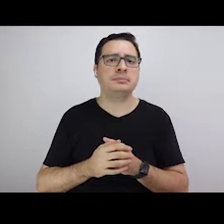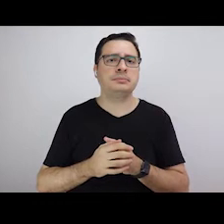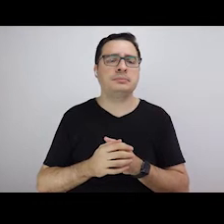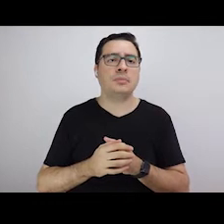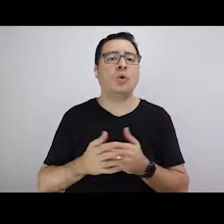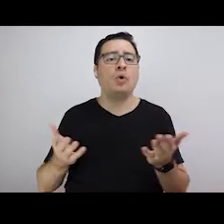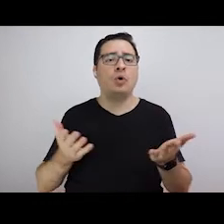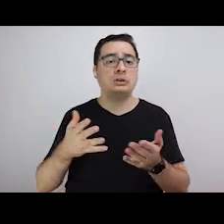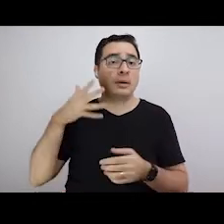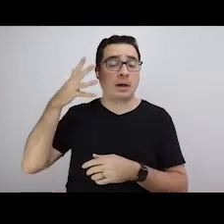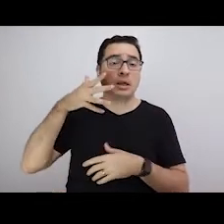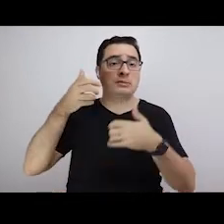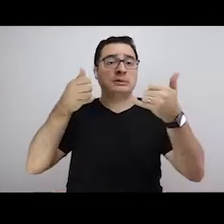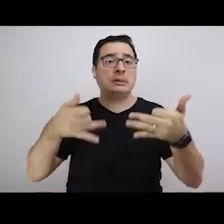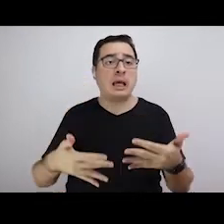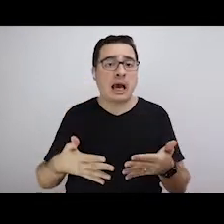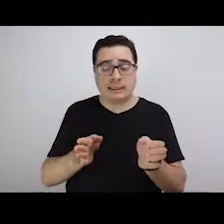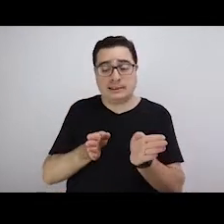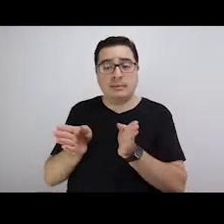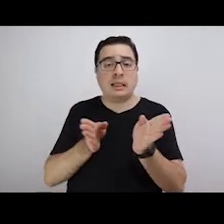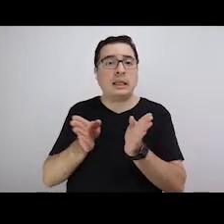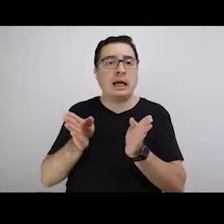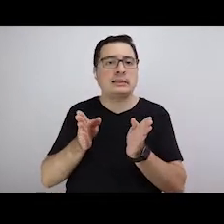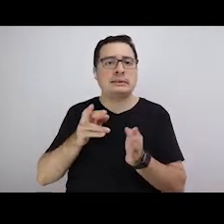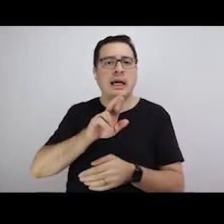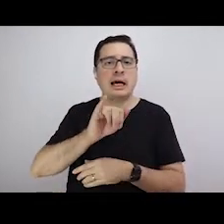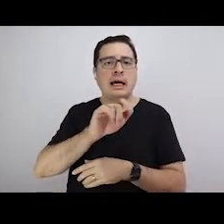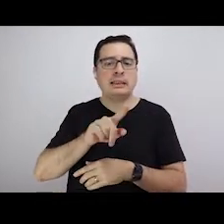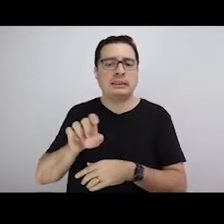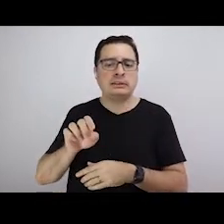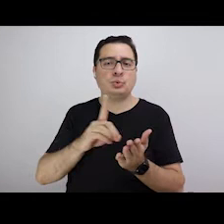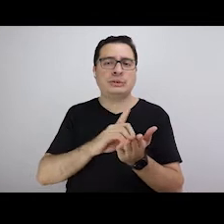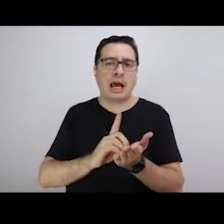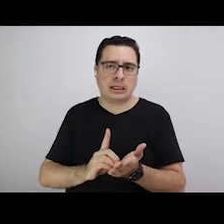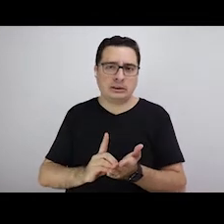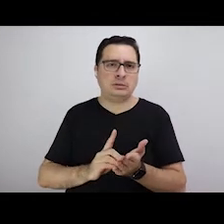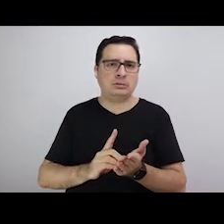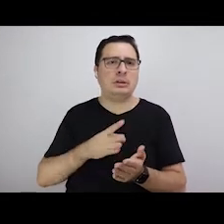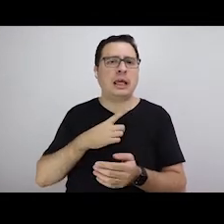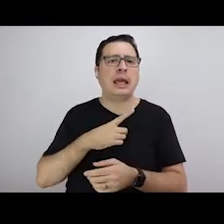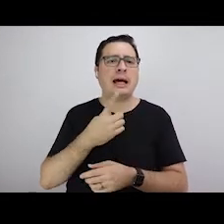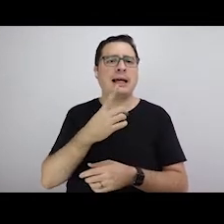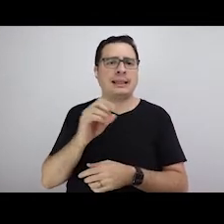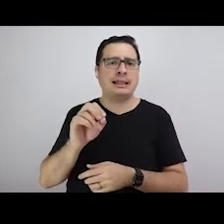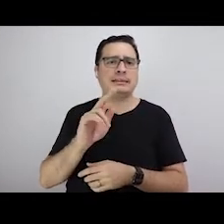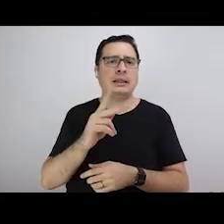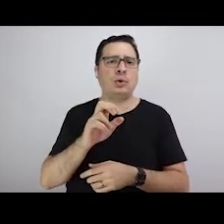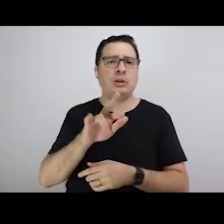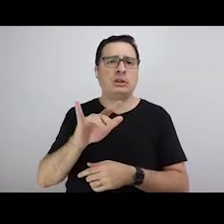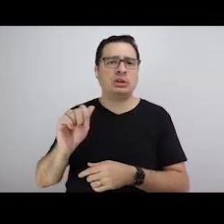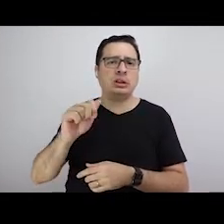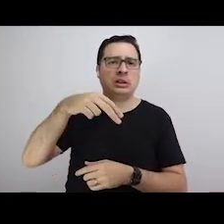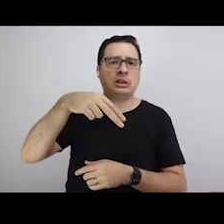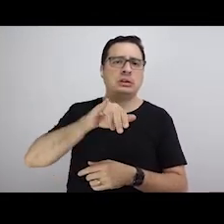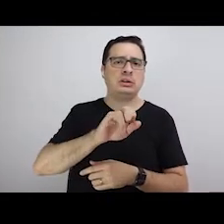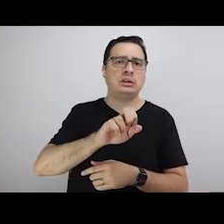Hoje nossa palestra vai ser sobre acessibilidade nas raízes do design, a influência das 10 heurísticas de Nielsen e Molick na construção